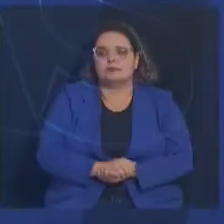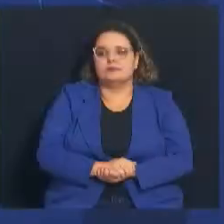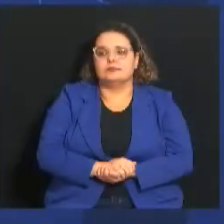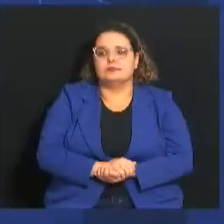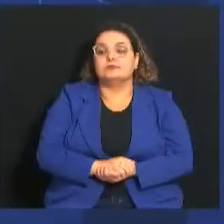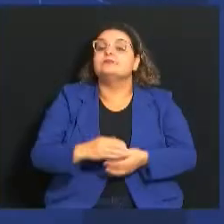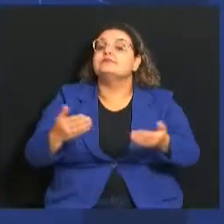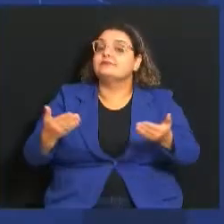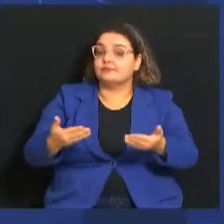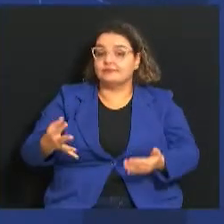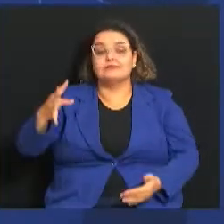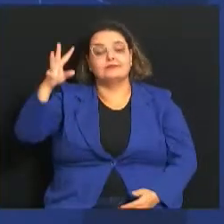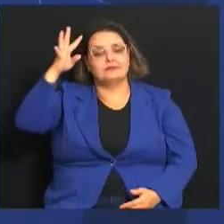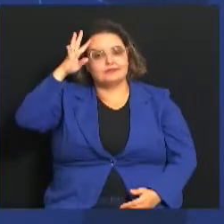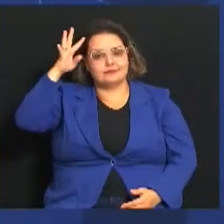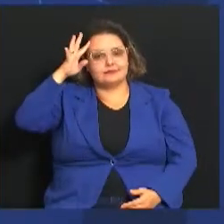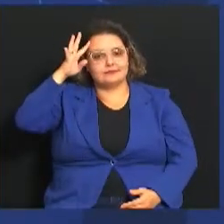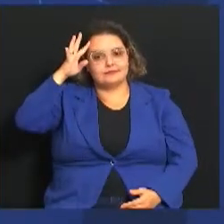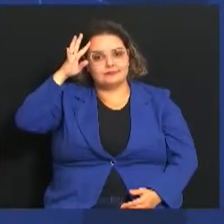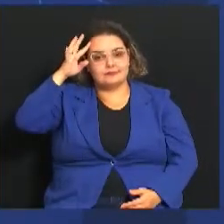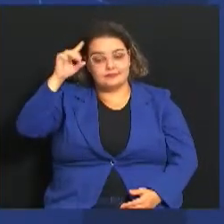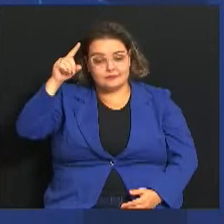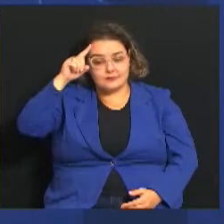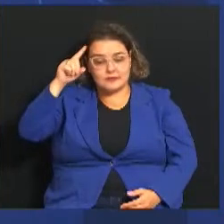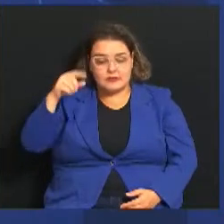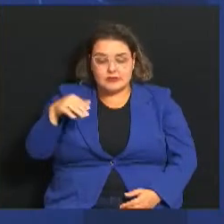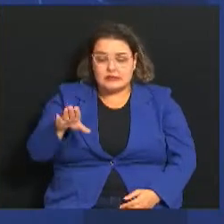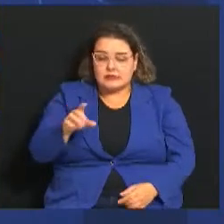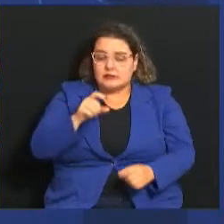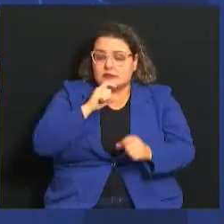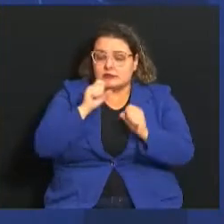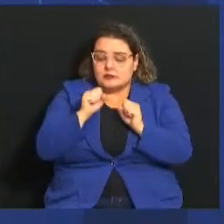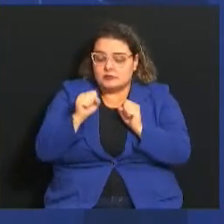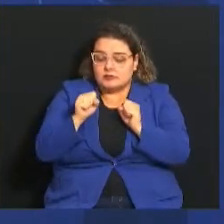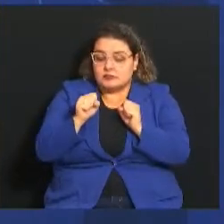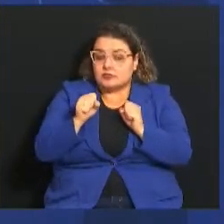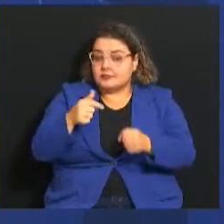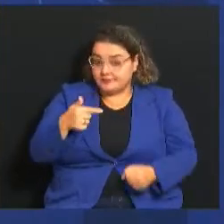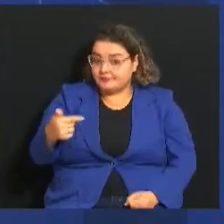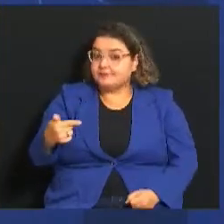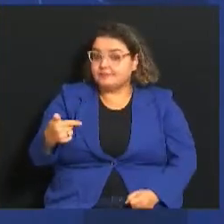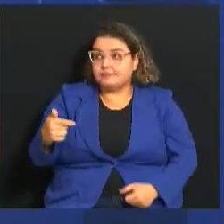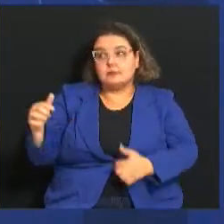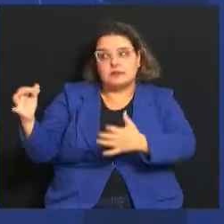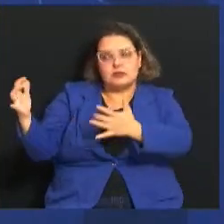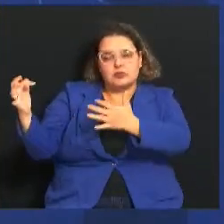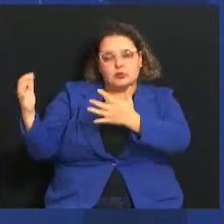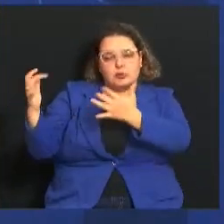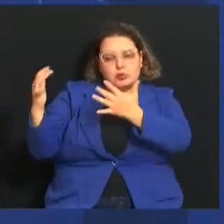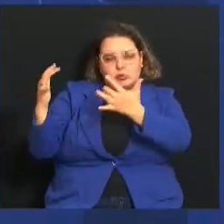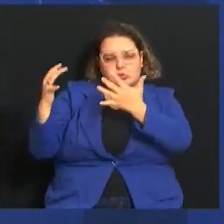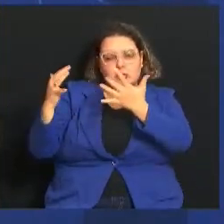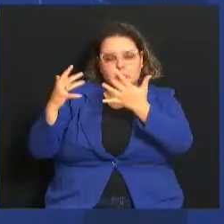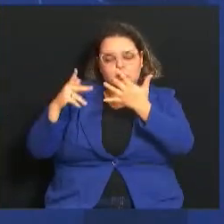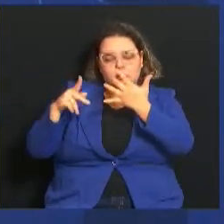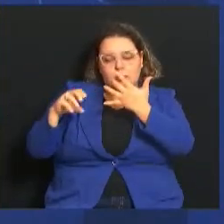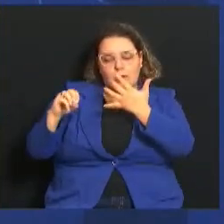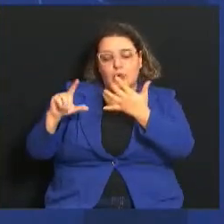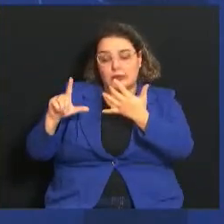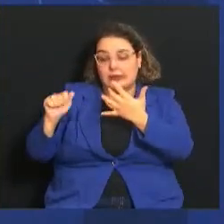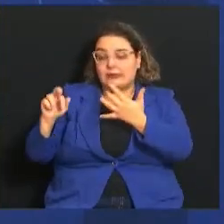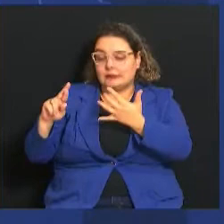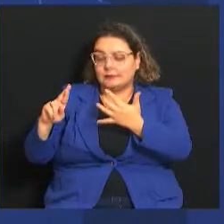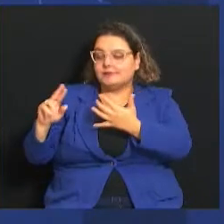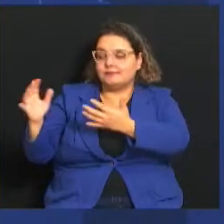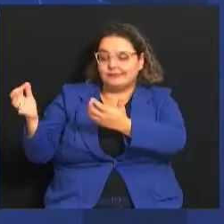Hoje, quarta-feira, deve ser o dia mais frio dessa semana, viu? A massa de ar polar está aqui na região